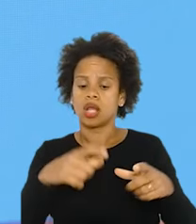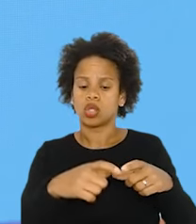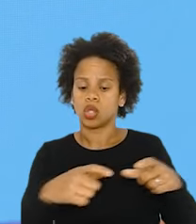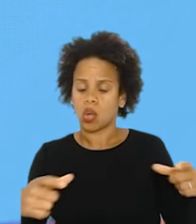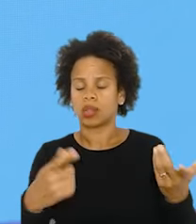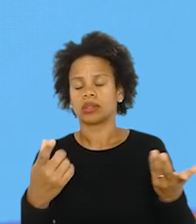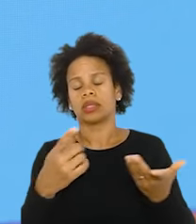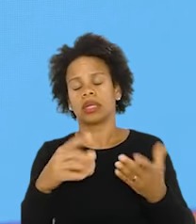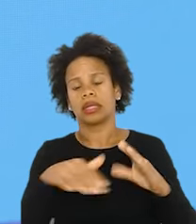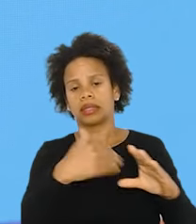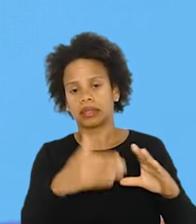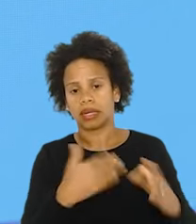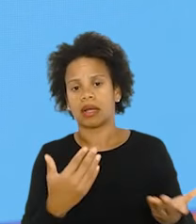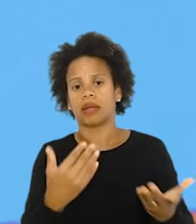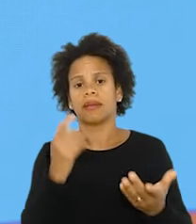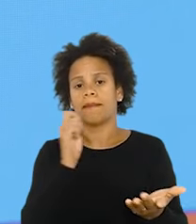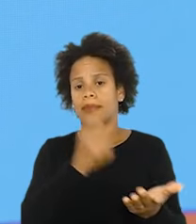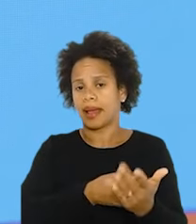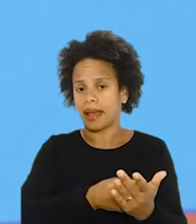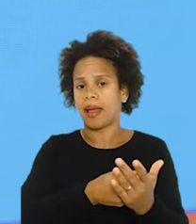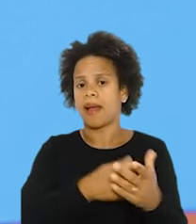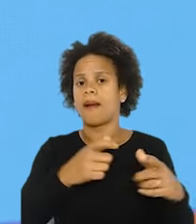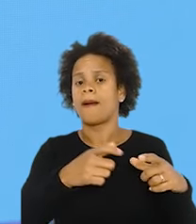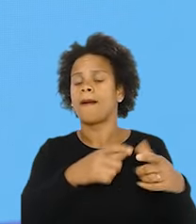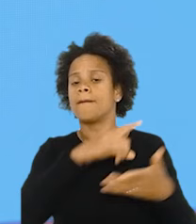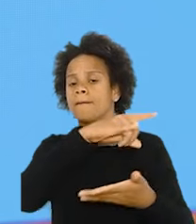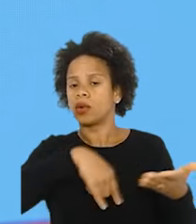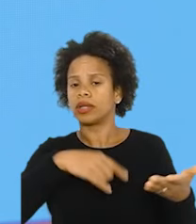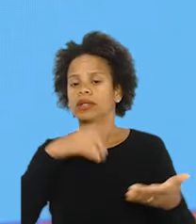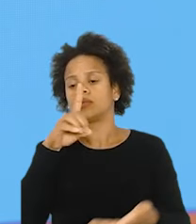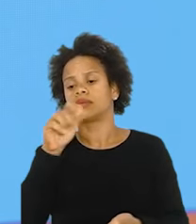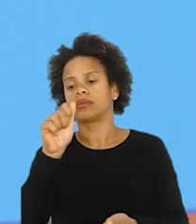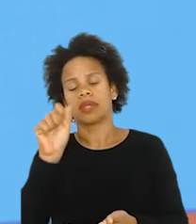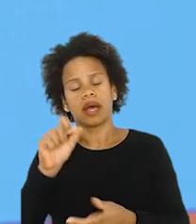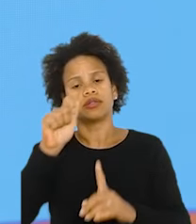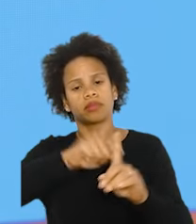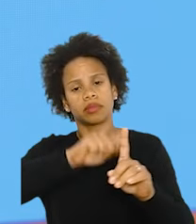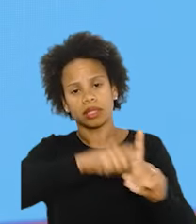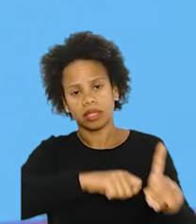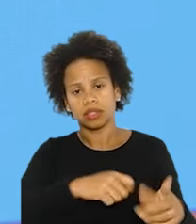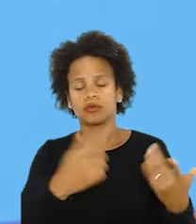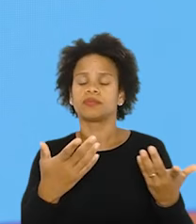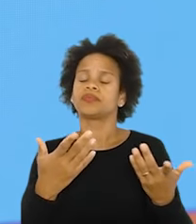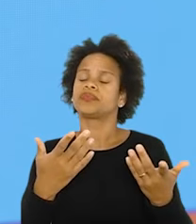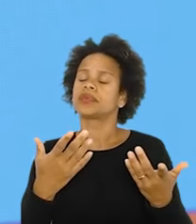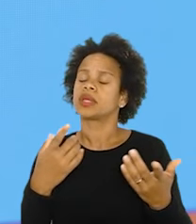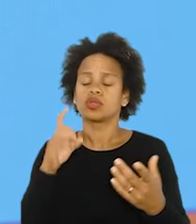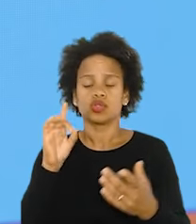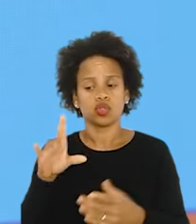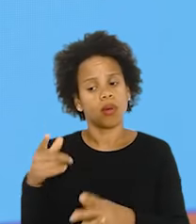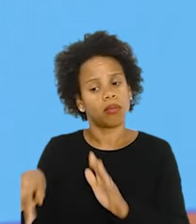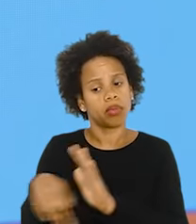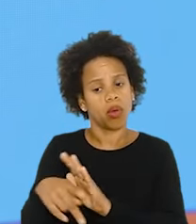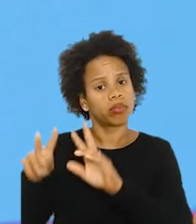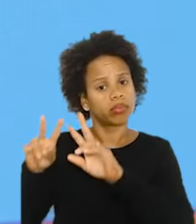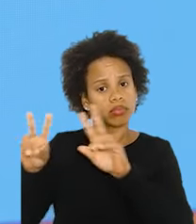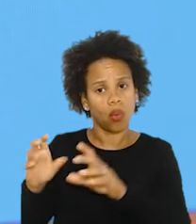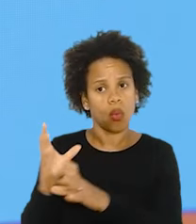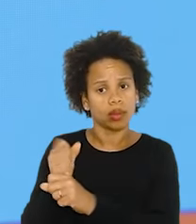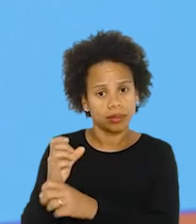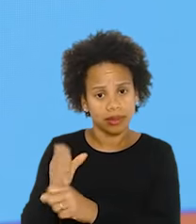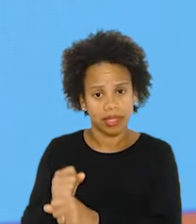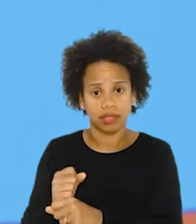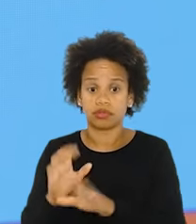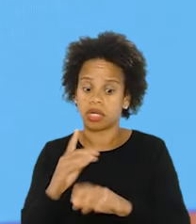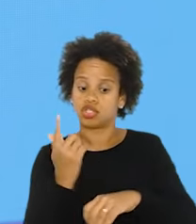pagamento mensal do boleto das e passar pro contador a a a questão relacionada apenas à contabilidade a sua gestão